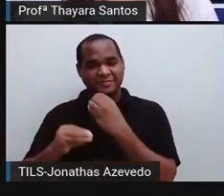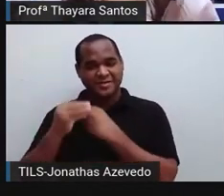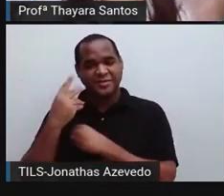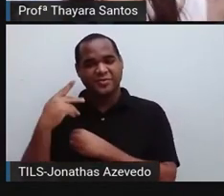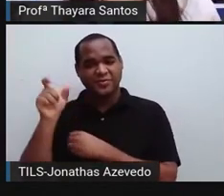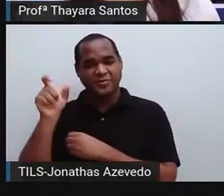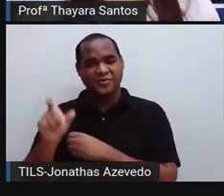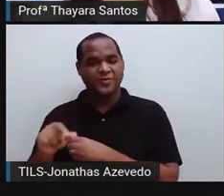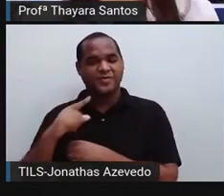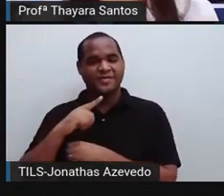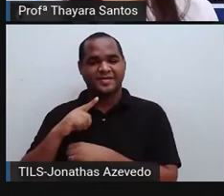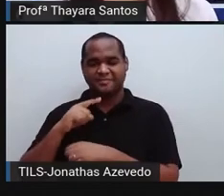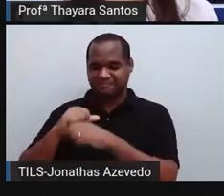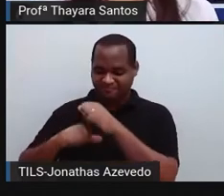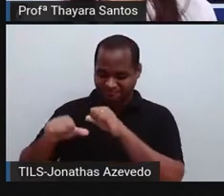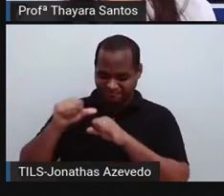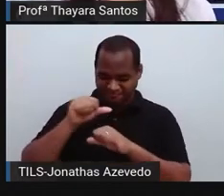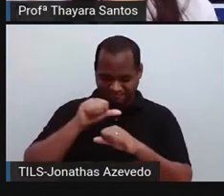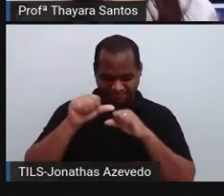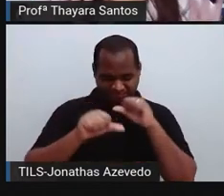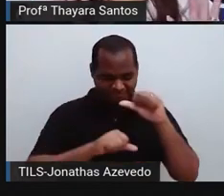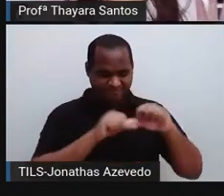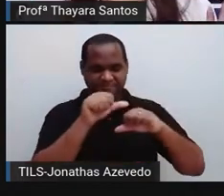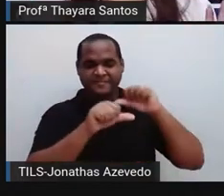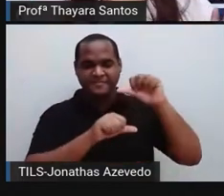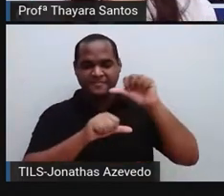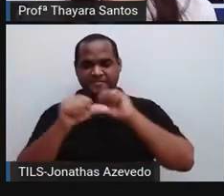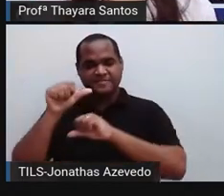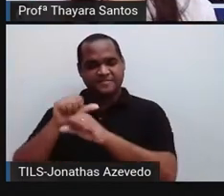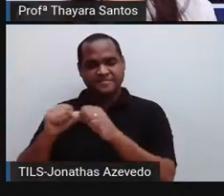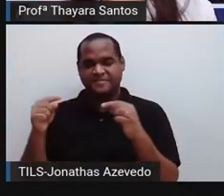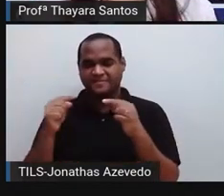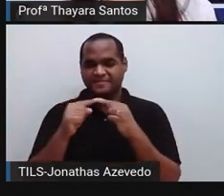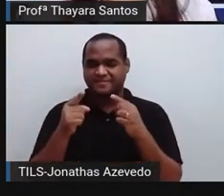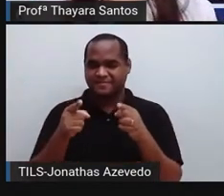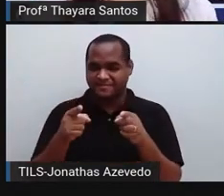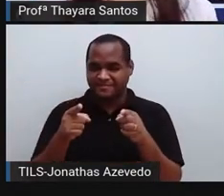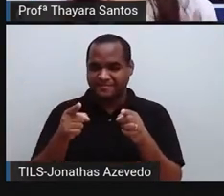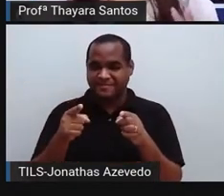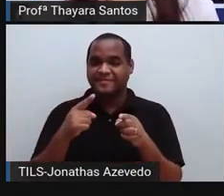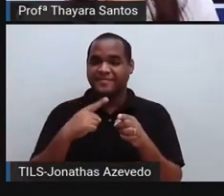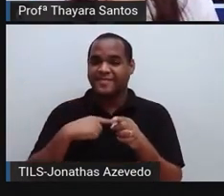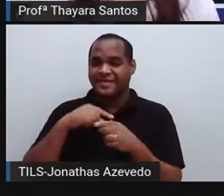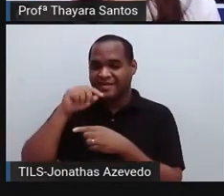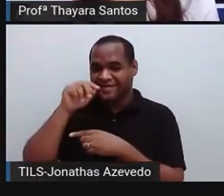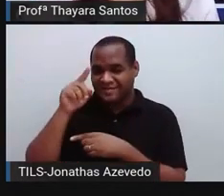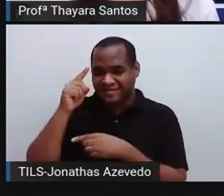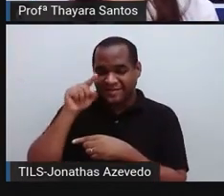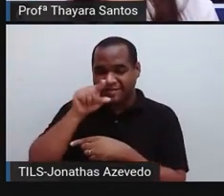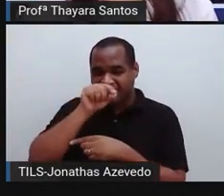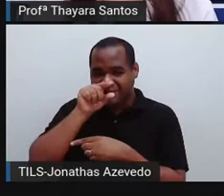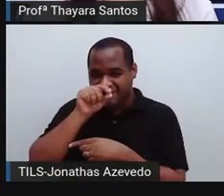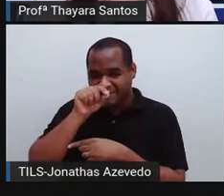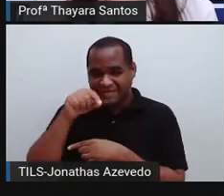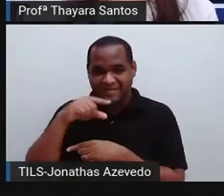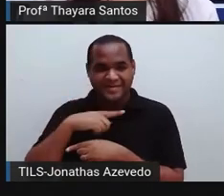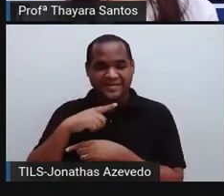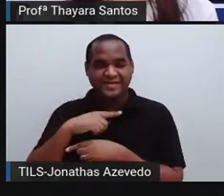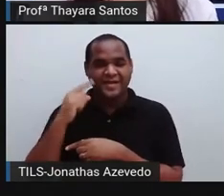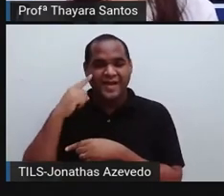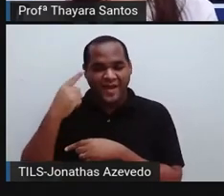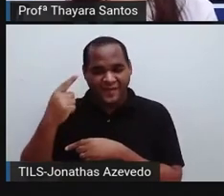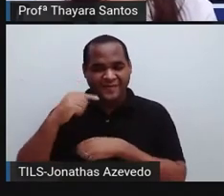outro organismo que ele consumiu. Então, tá aí um exemplo. A gente tem um pássaro que ele está comendo um anfíbiozinho, um filhotinho de